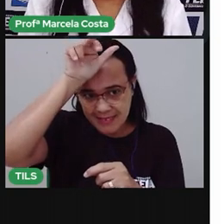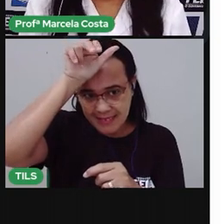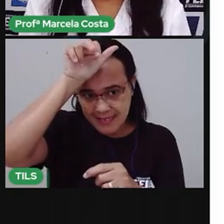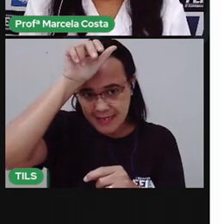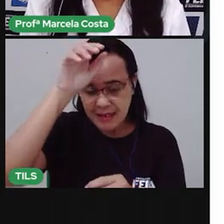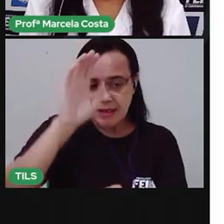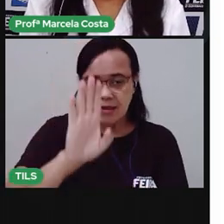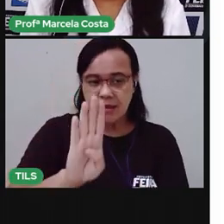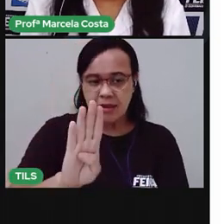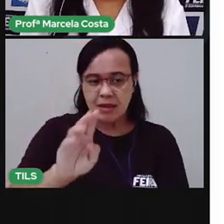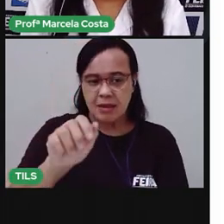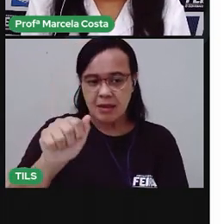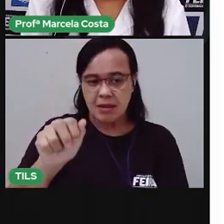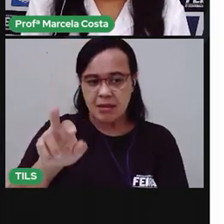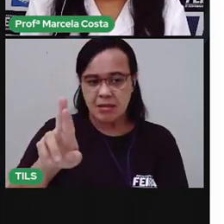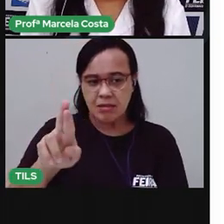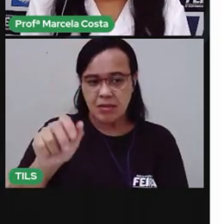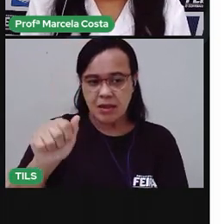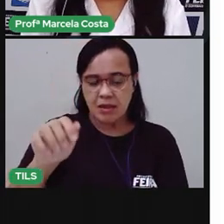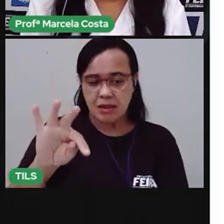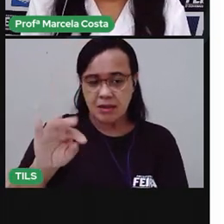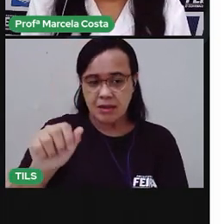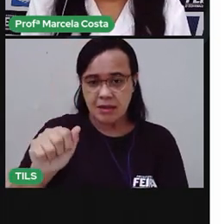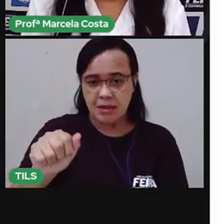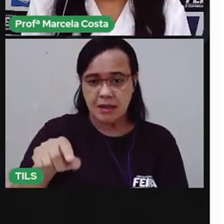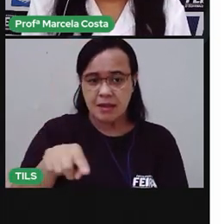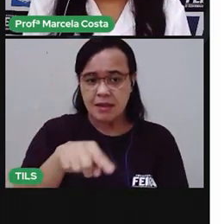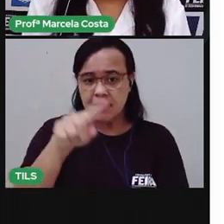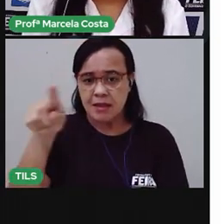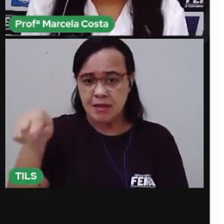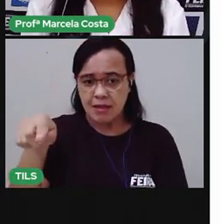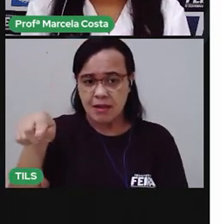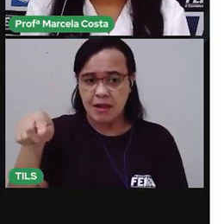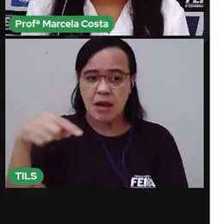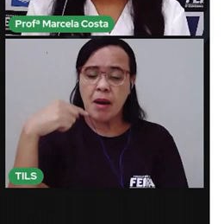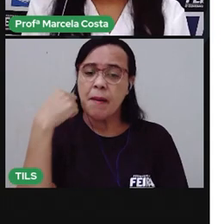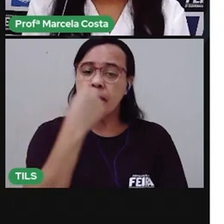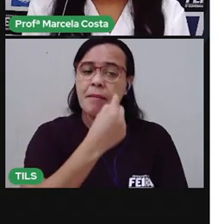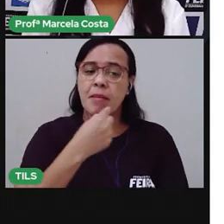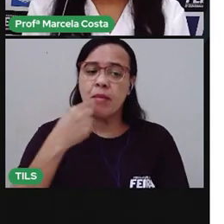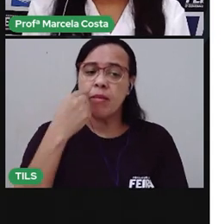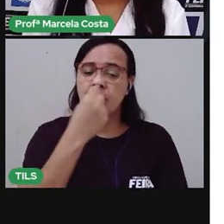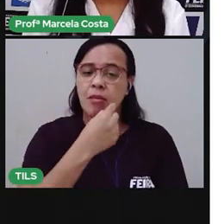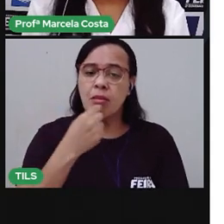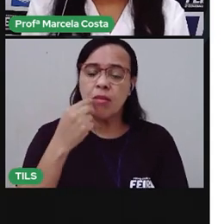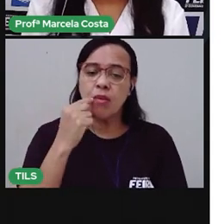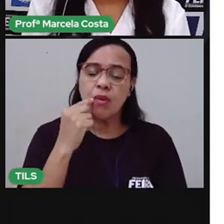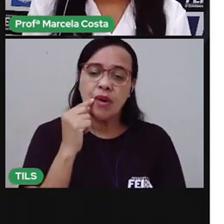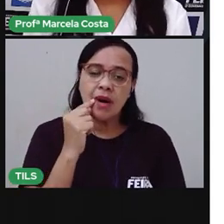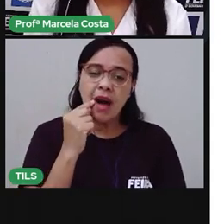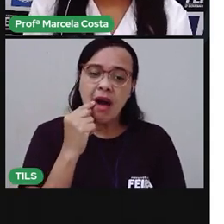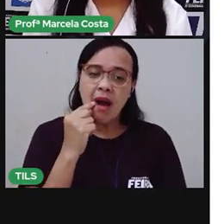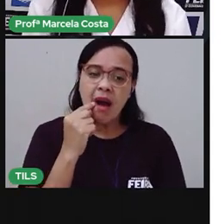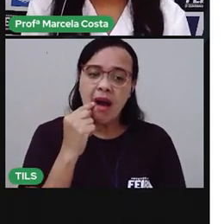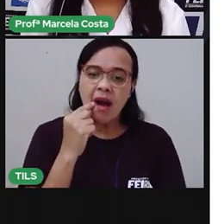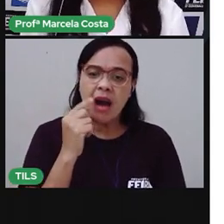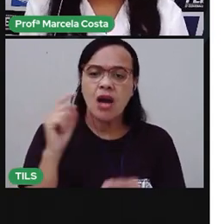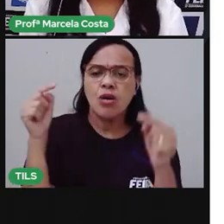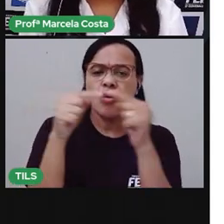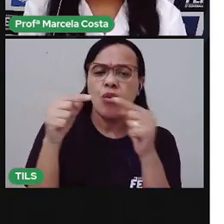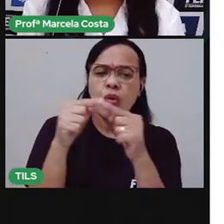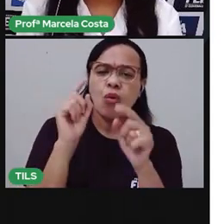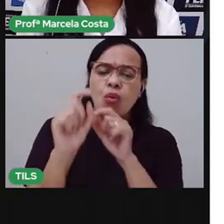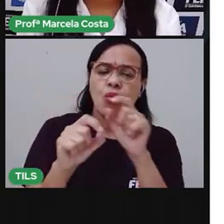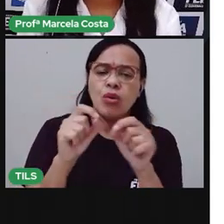Observe aqui crianças que eu coloquei aqui do lado uma imagem de uma boca com toda vez que essa boquinha aparece a gente